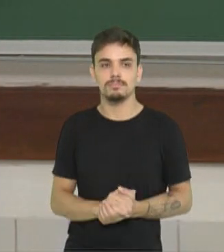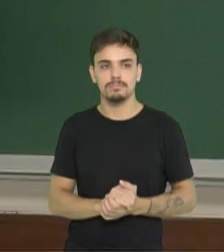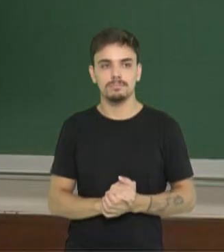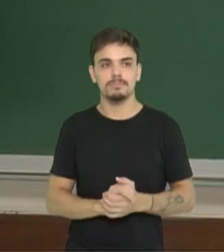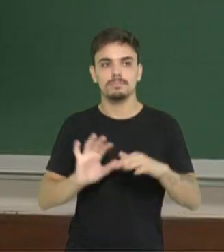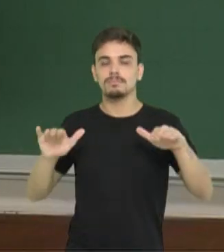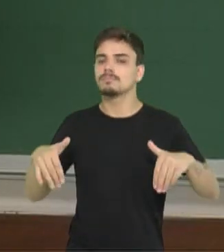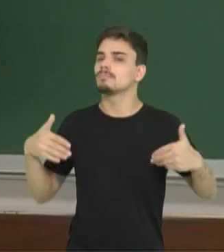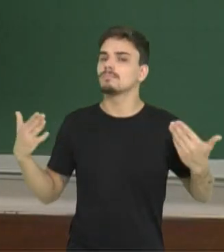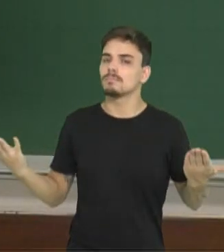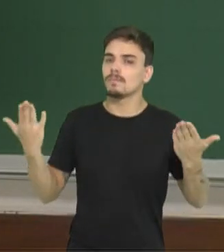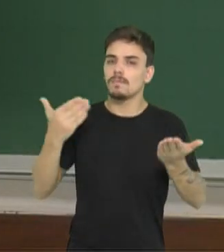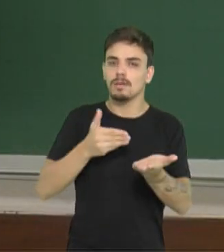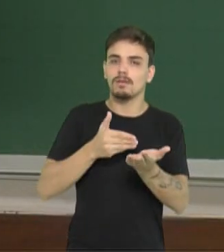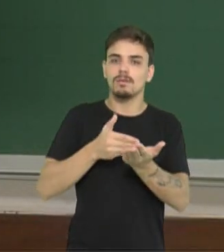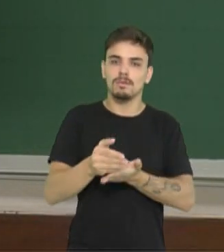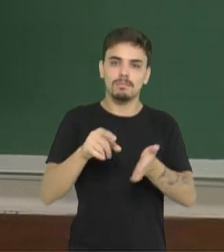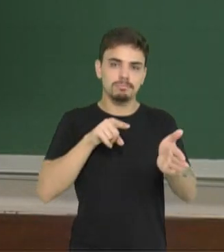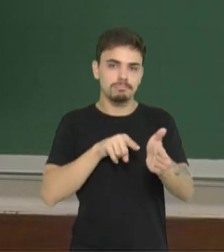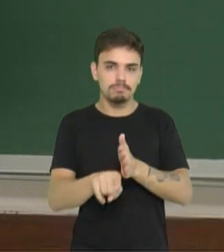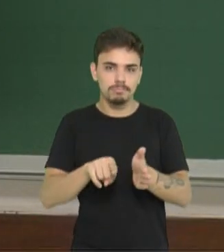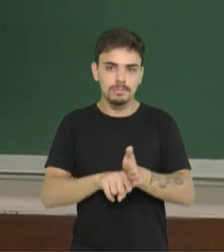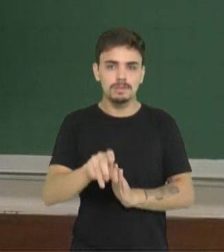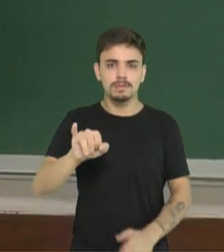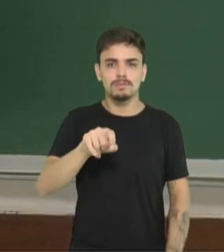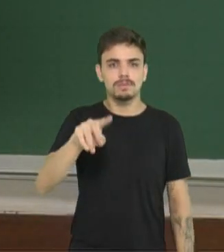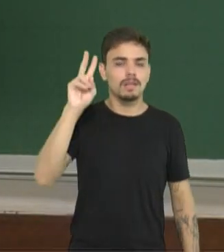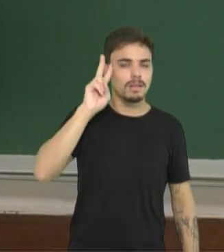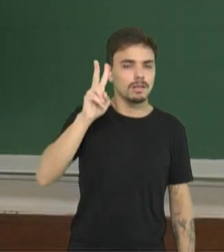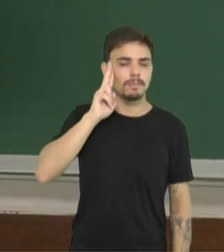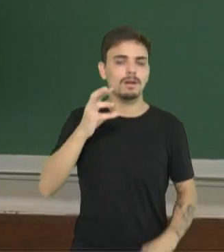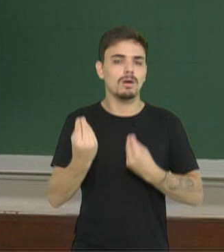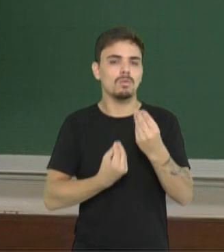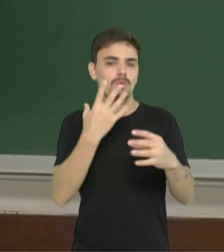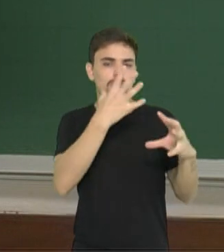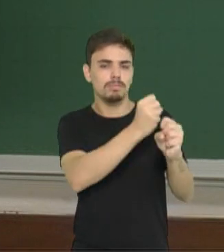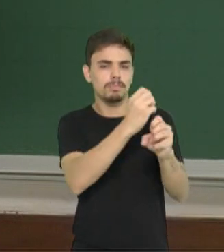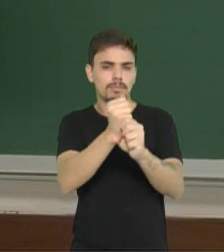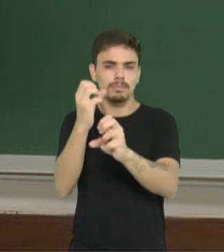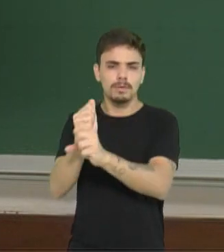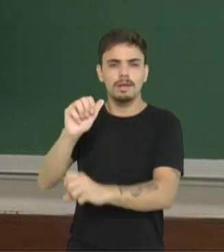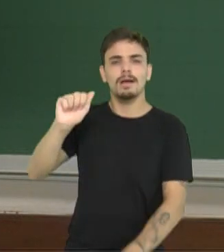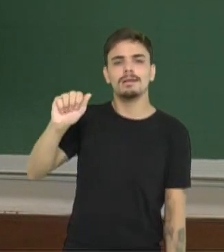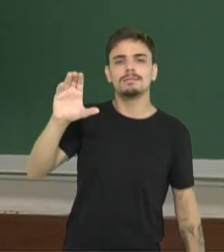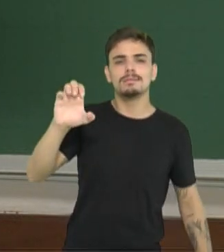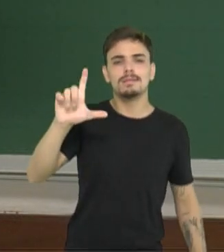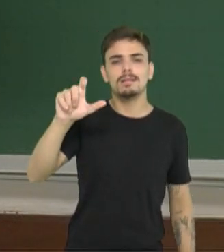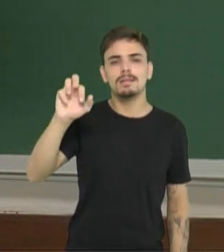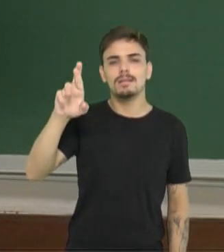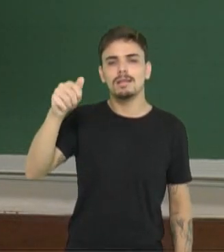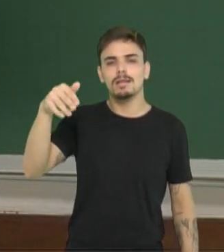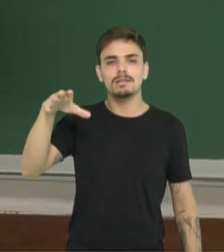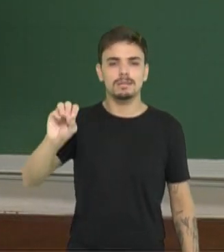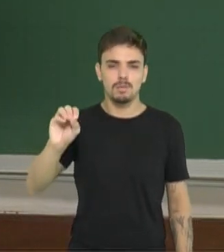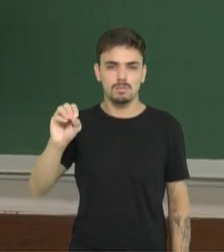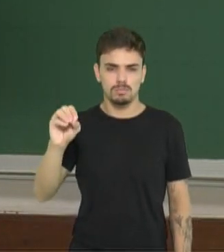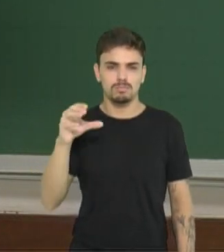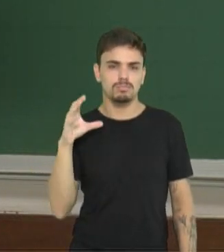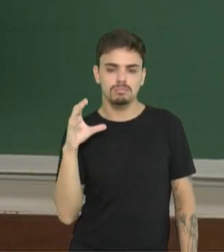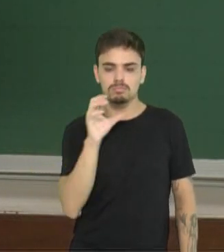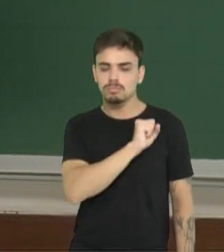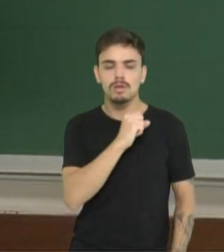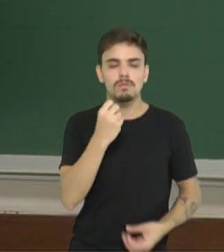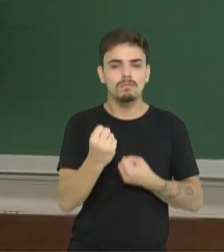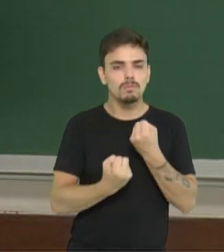E aí, vamos ver se você consegue lembrar da fórmula da aceleração. Esse quiz aqui, né? Se você lembra